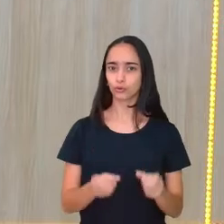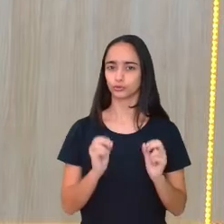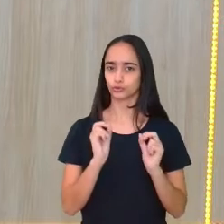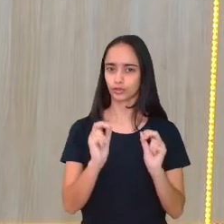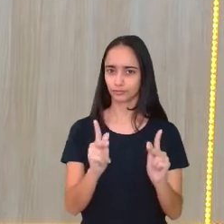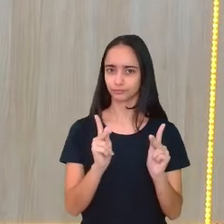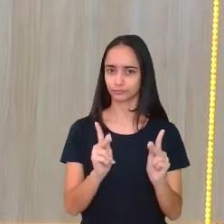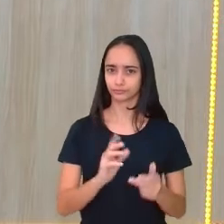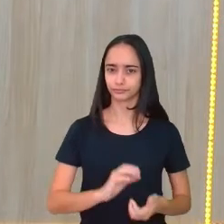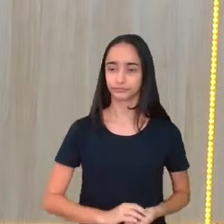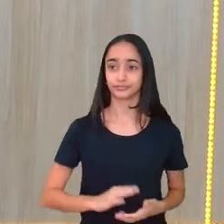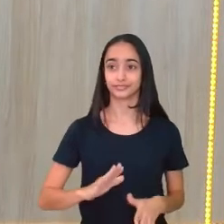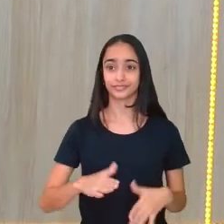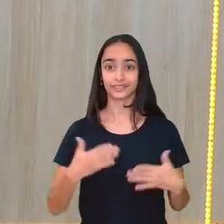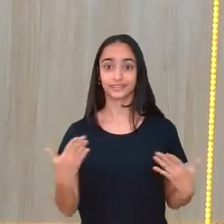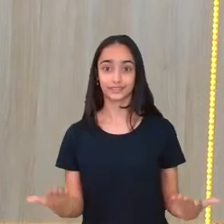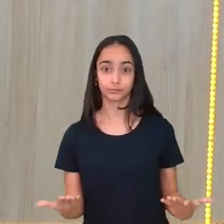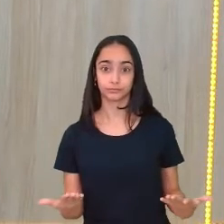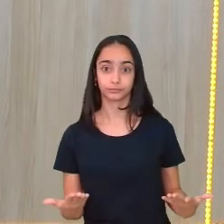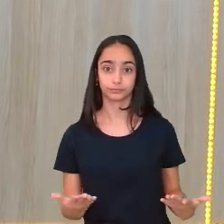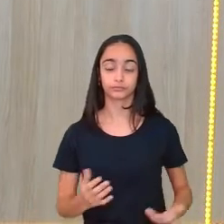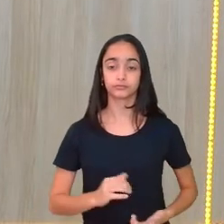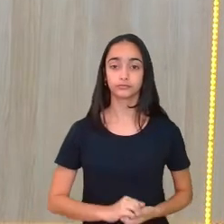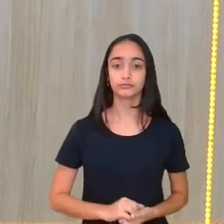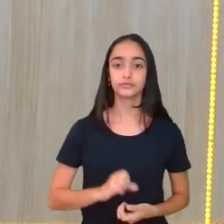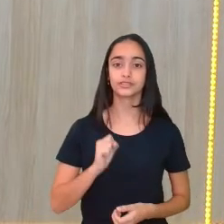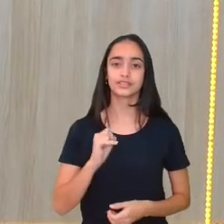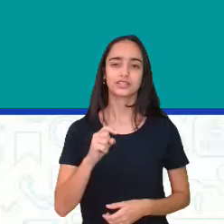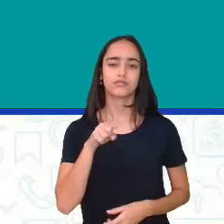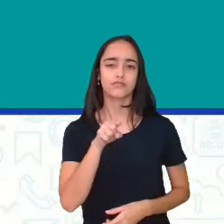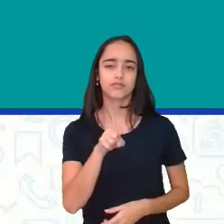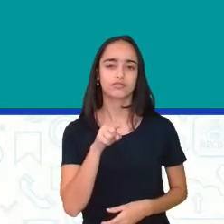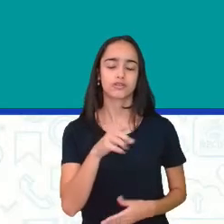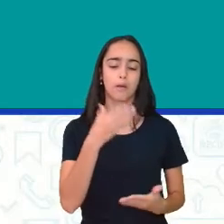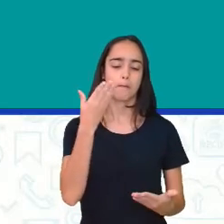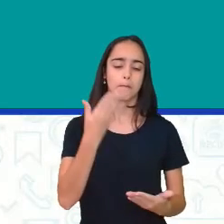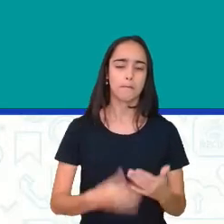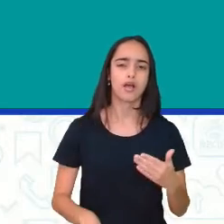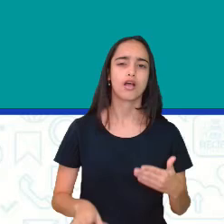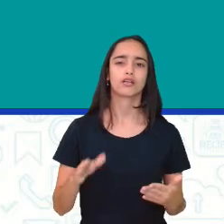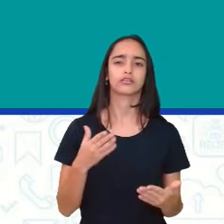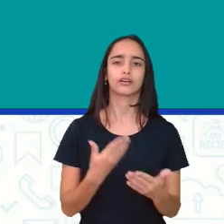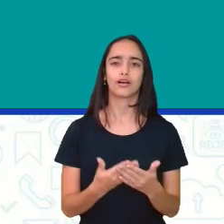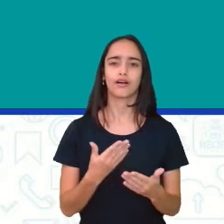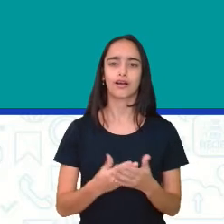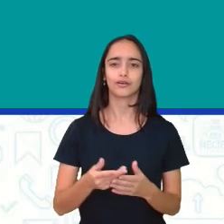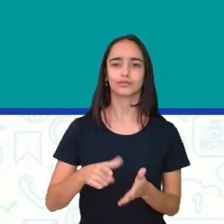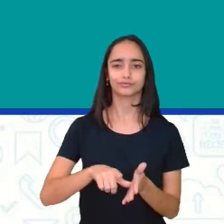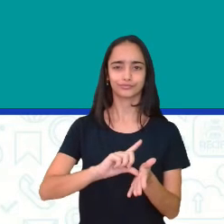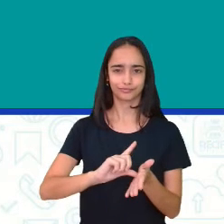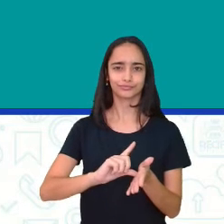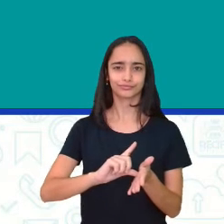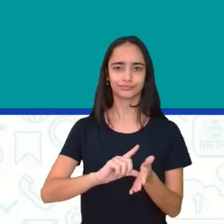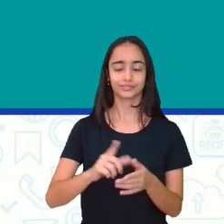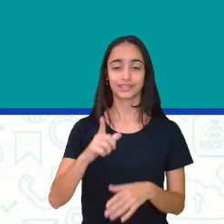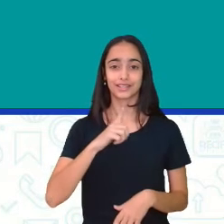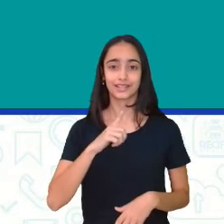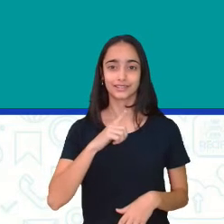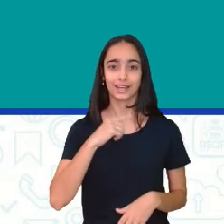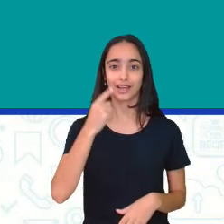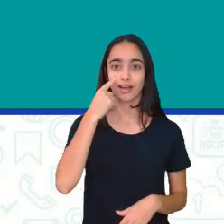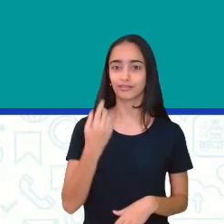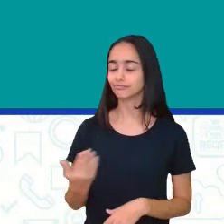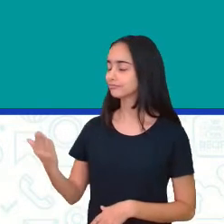bom? Então, se você perdeu a aula anterior, temos aí um QR Code na tela